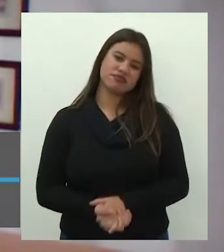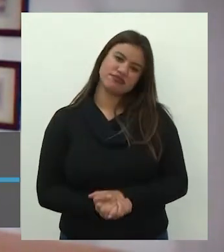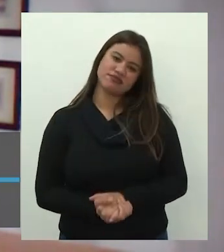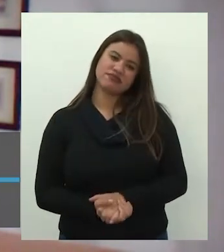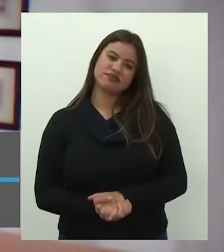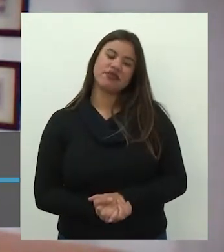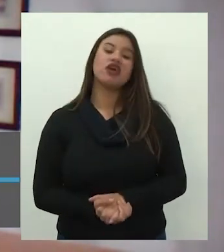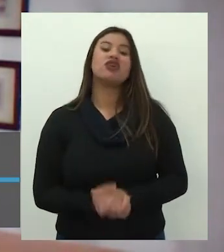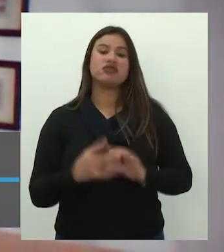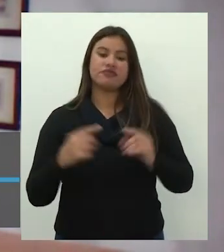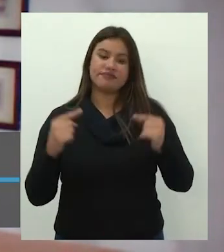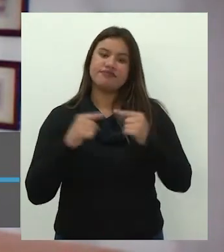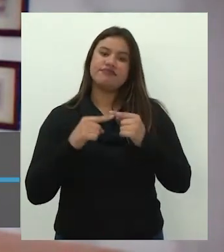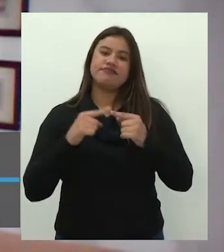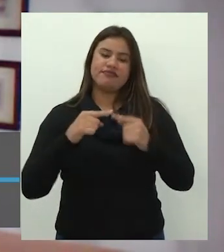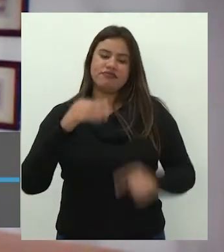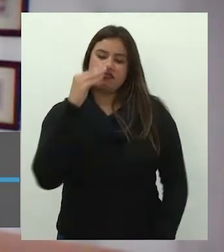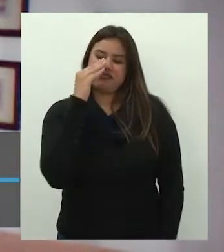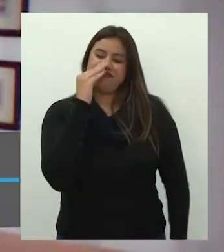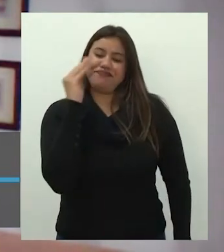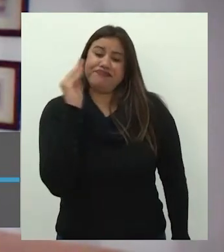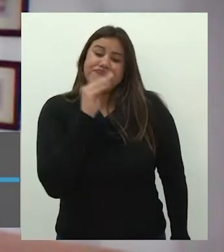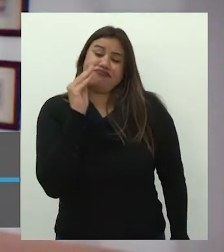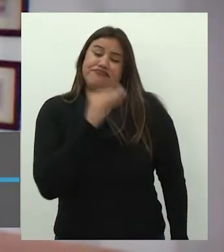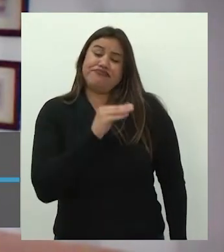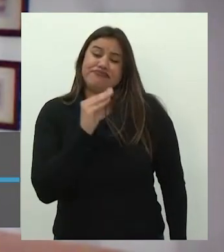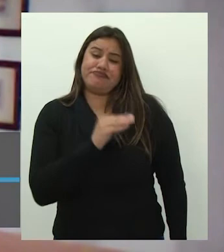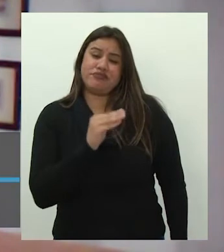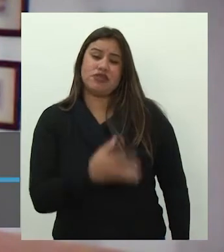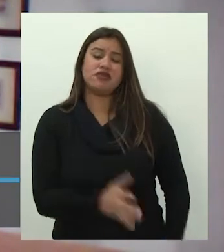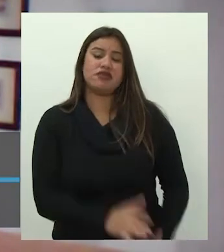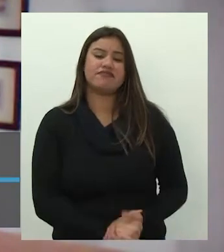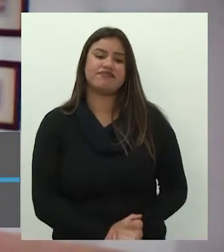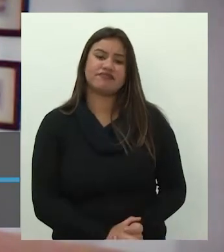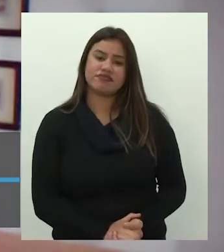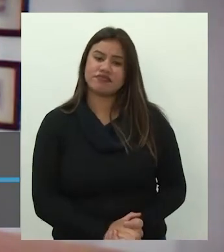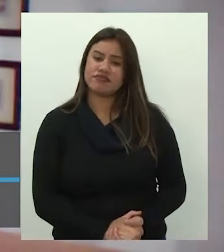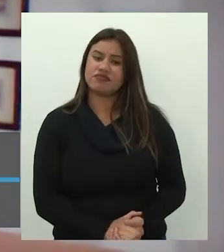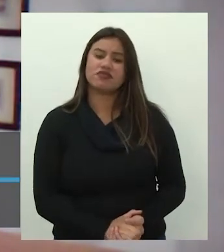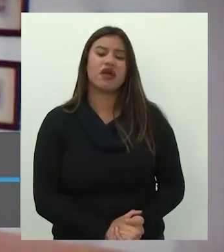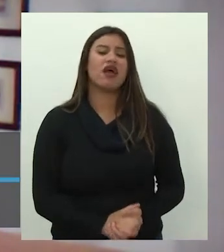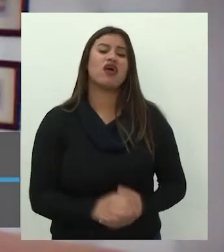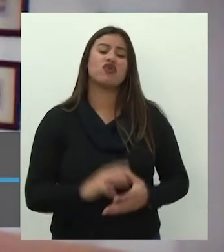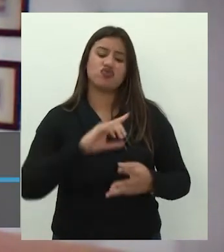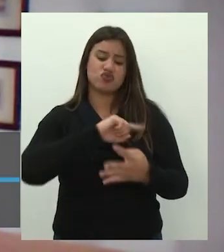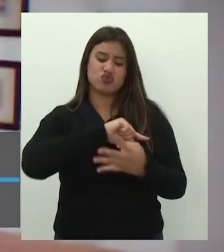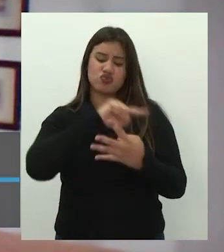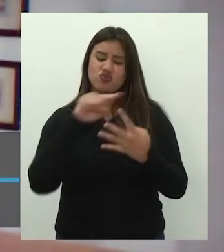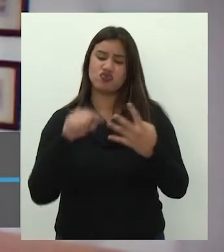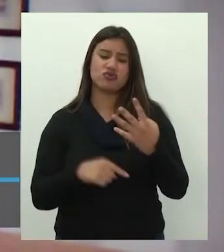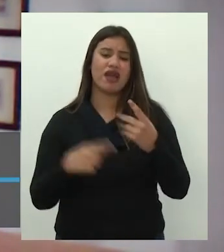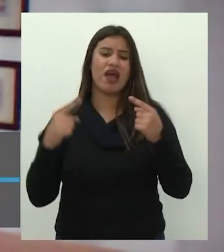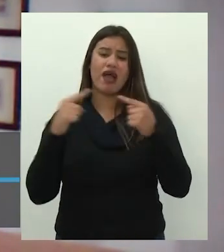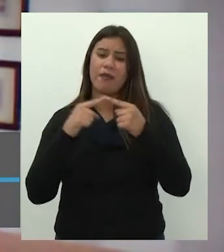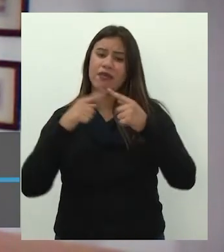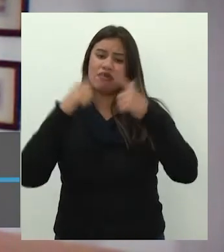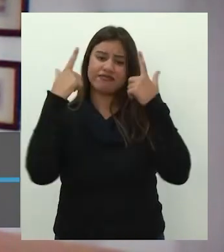é negligência, é utilização do recurso. Todas essas formas de